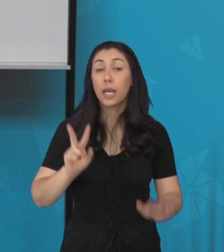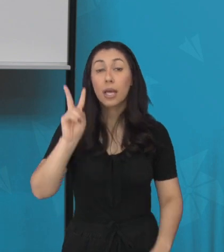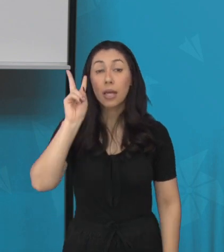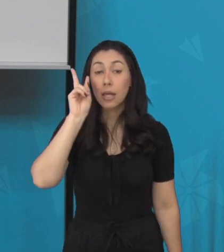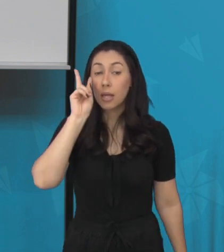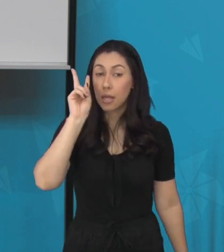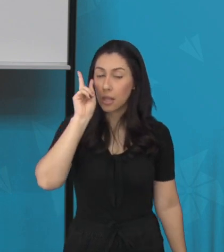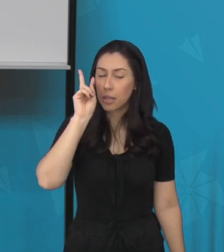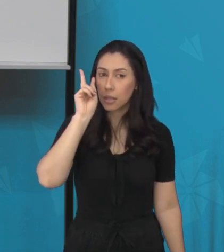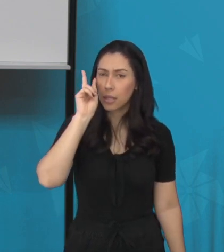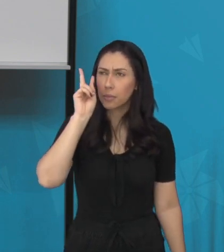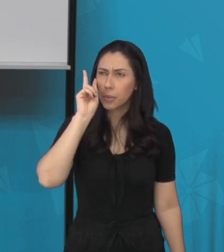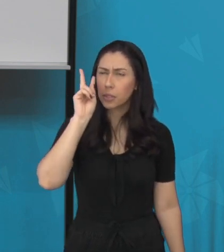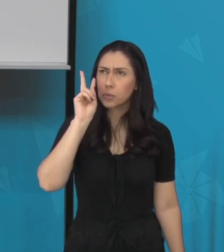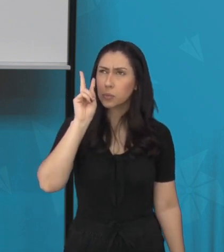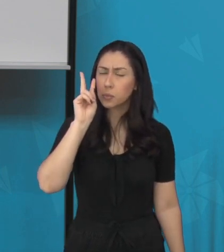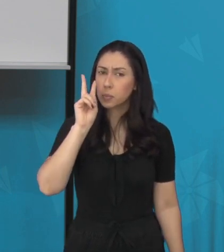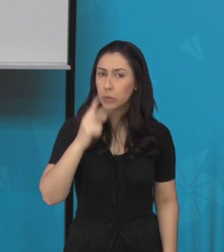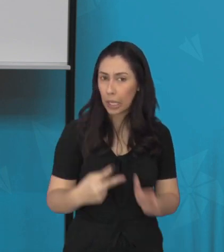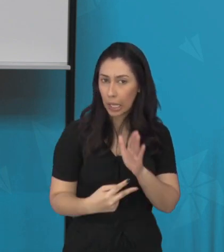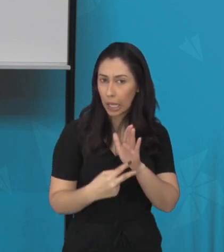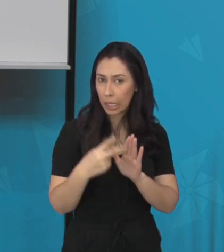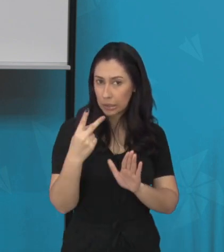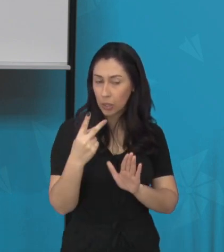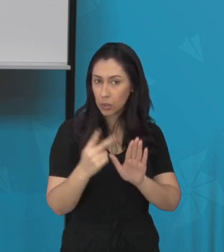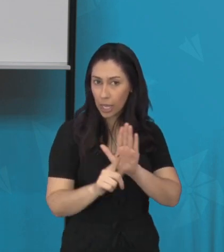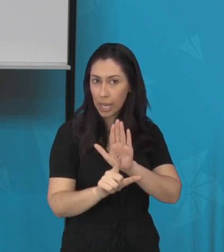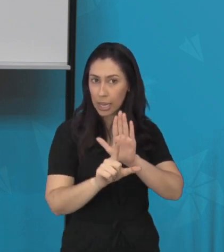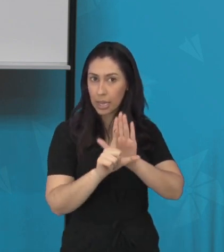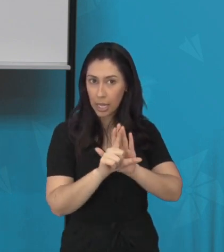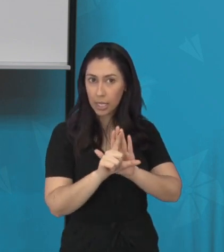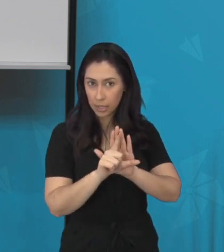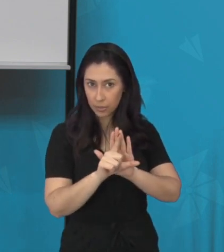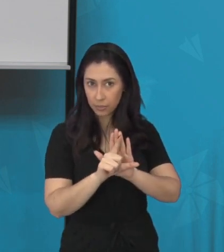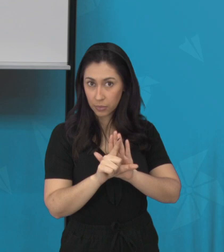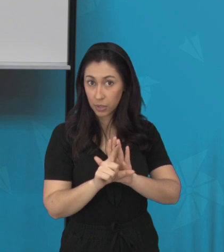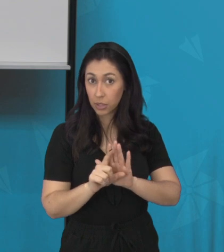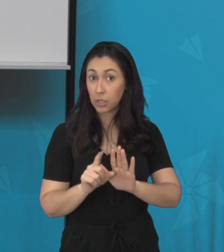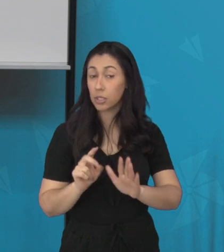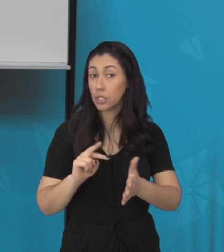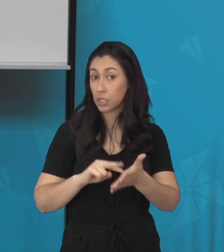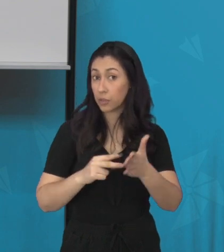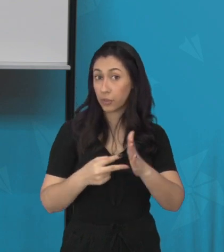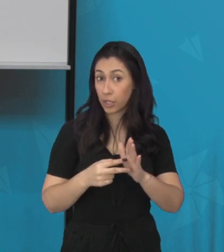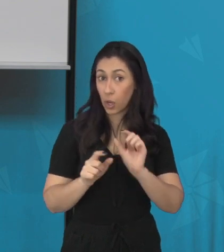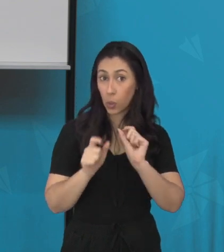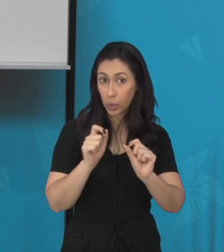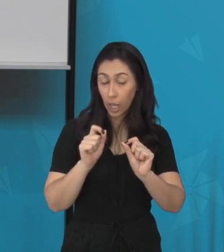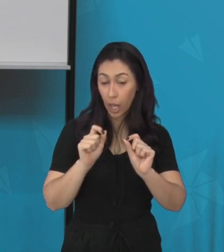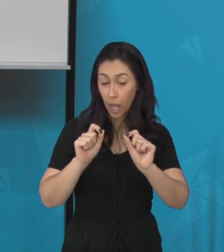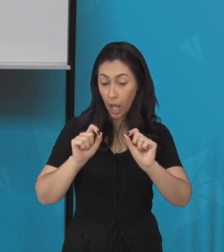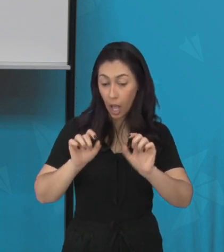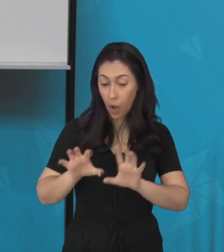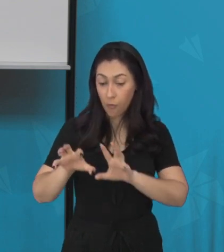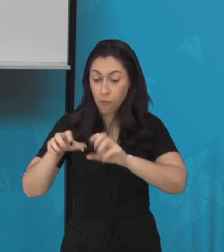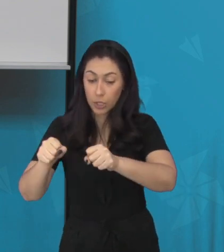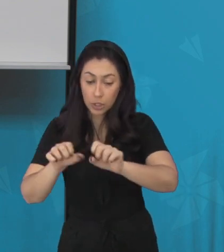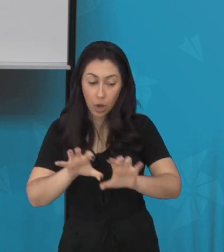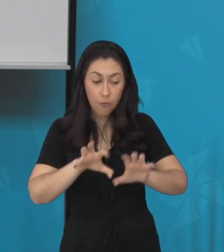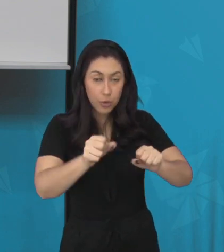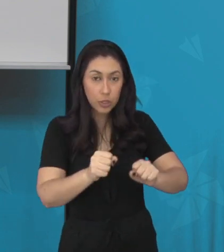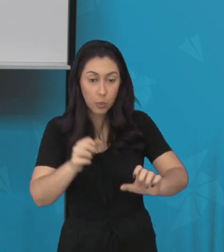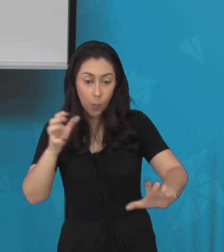Puxando na memória, segundo a lei de Newton, resultante igual a massa vezes a aceleração, a resultante ela